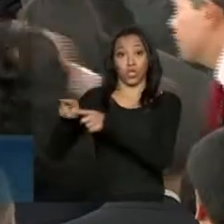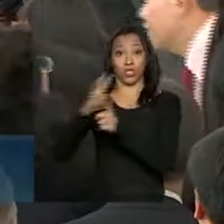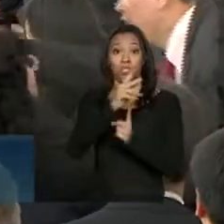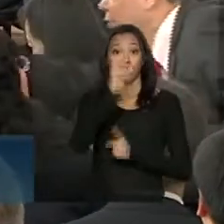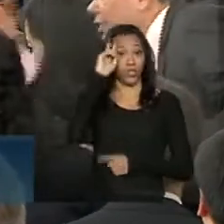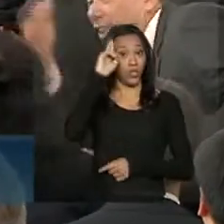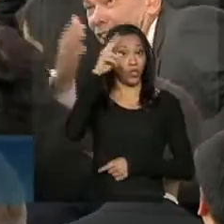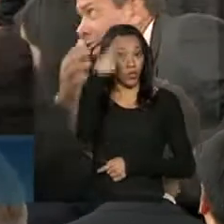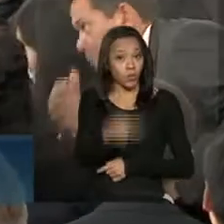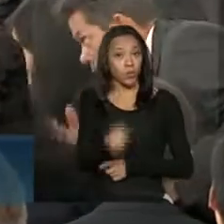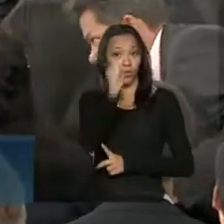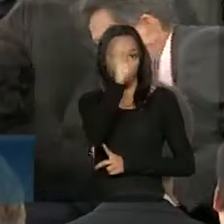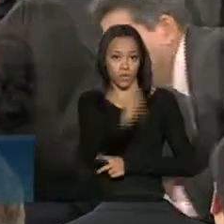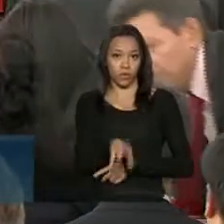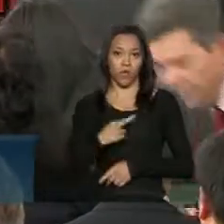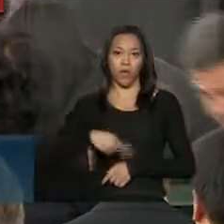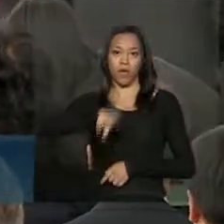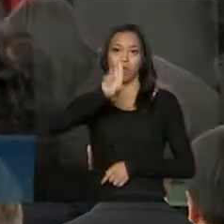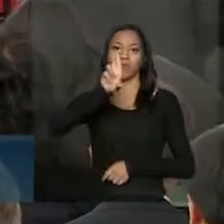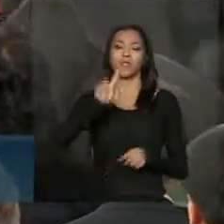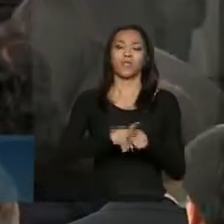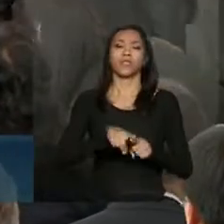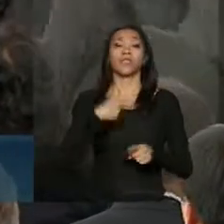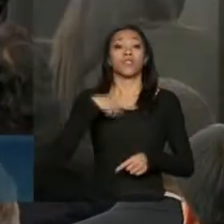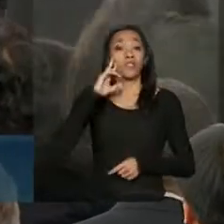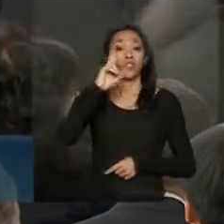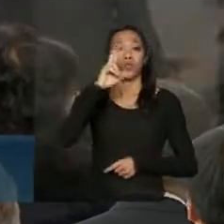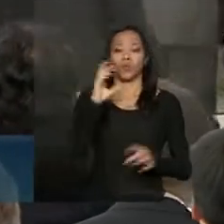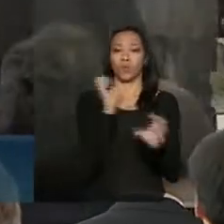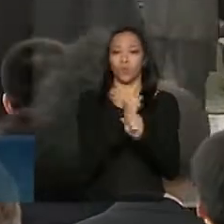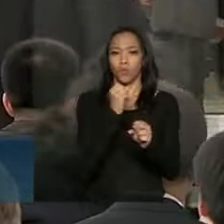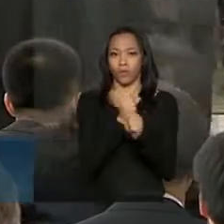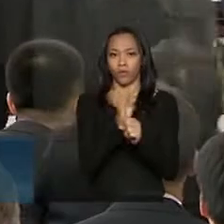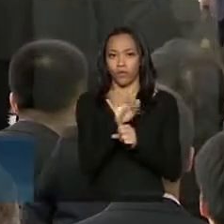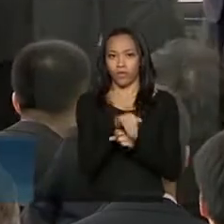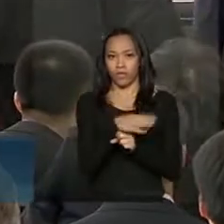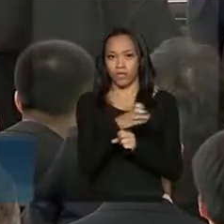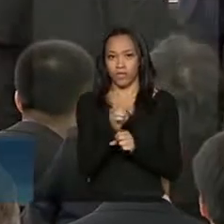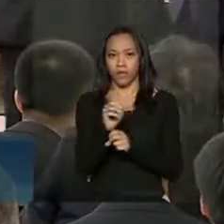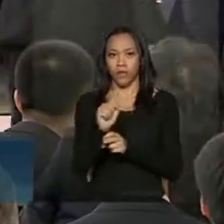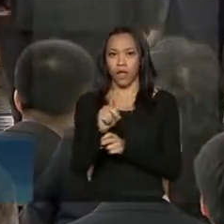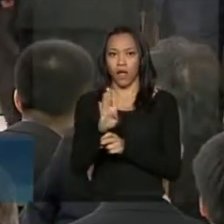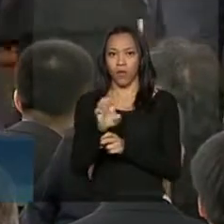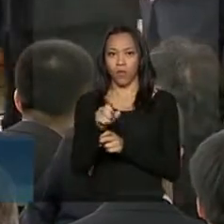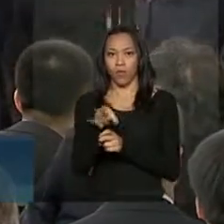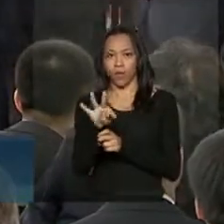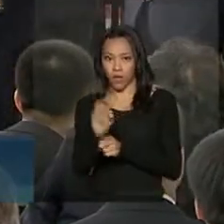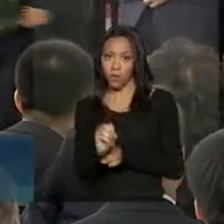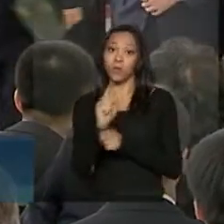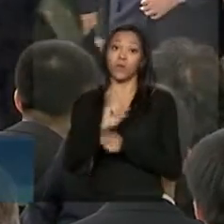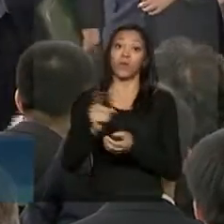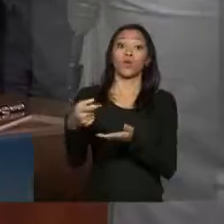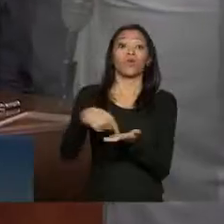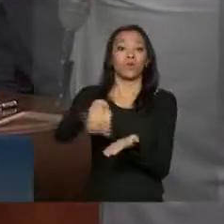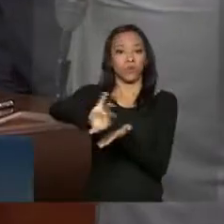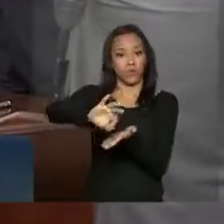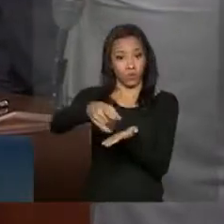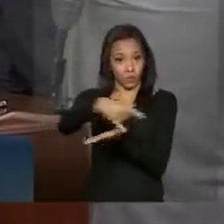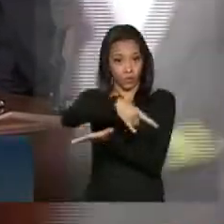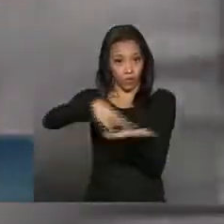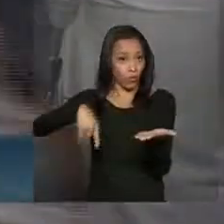Brasil, Wang Zhu, diretor financeiro da Telefônica, Alberto Aguirre. Memorando de entendimento de